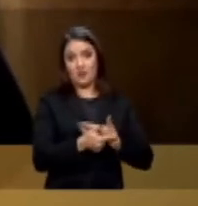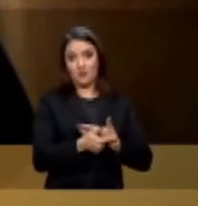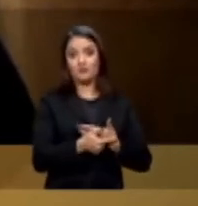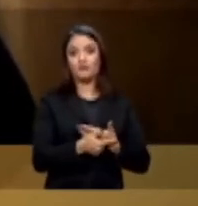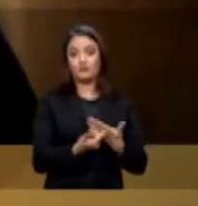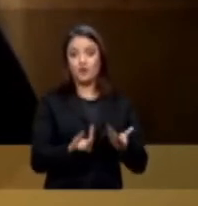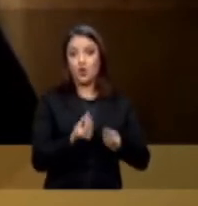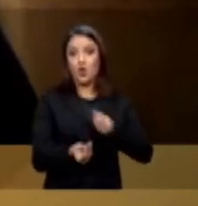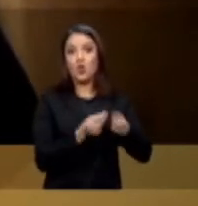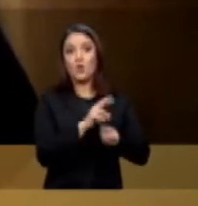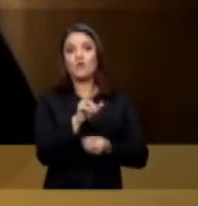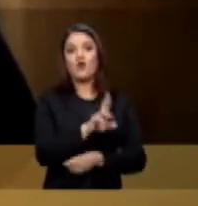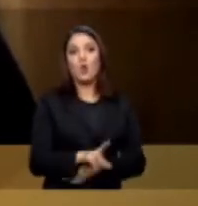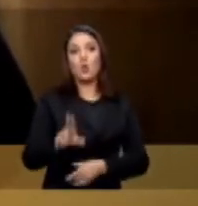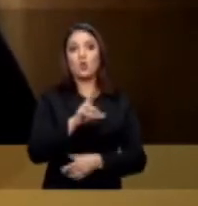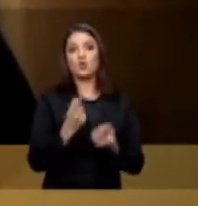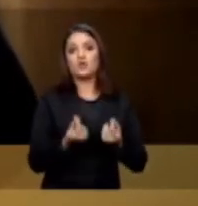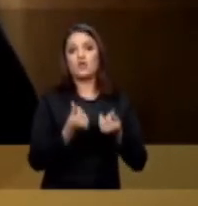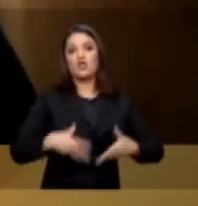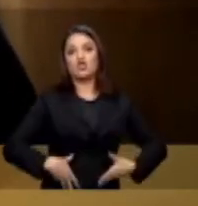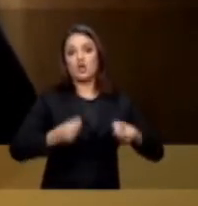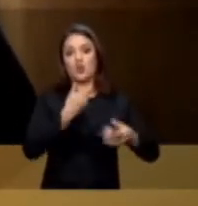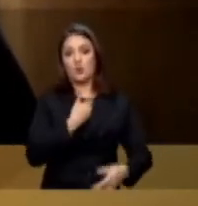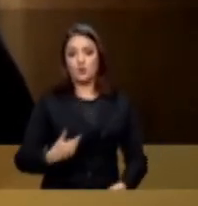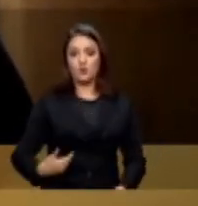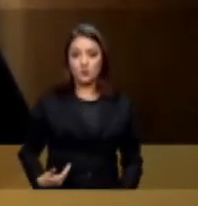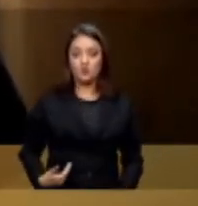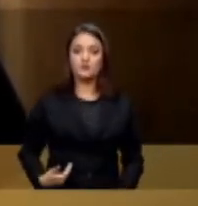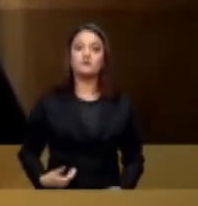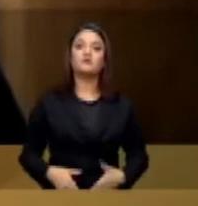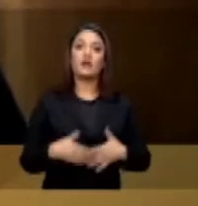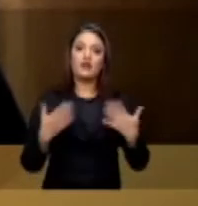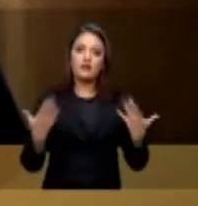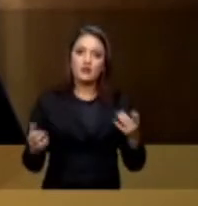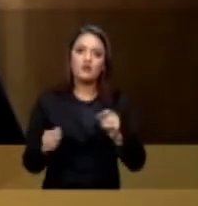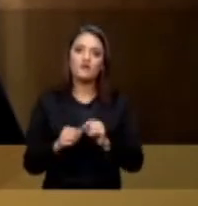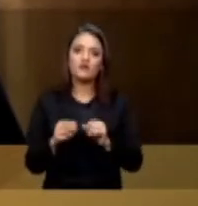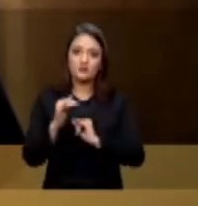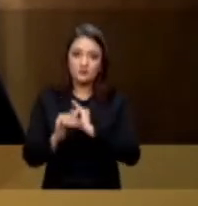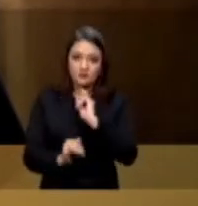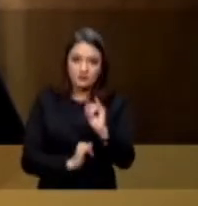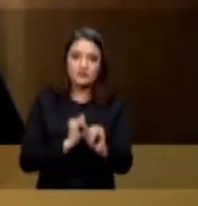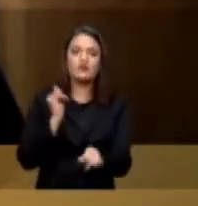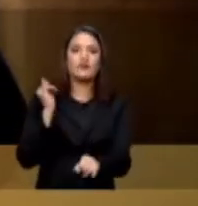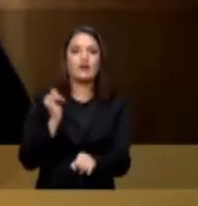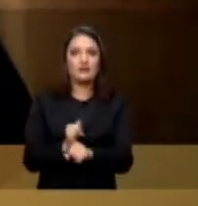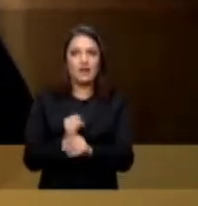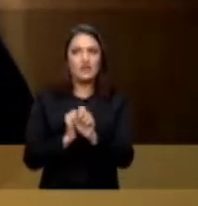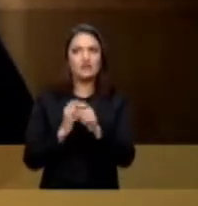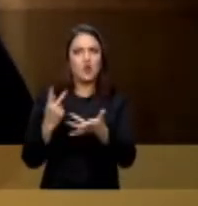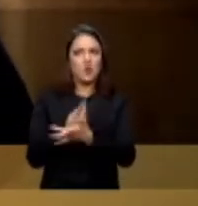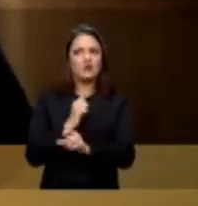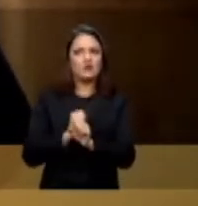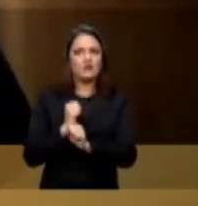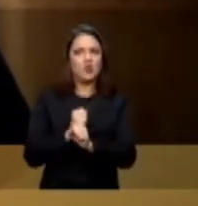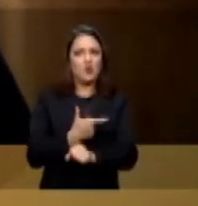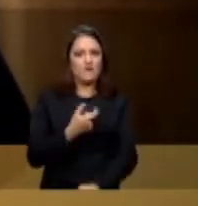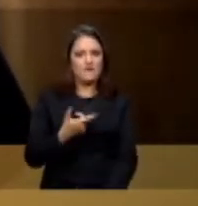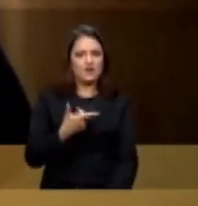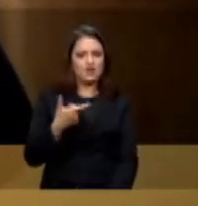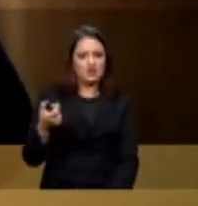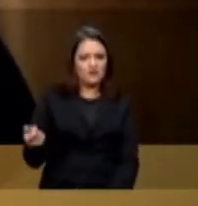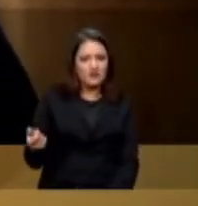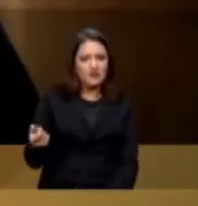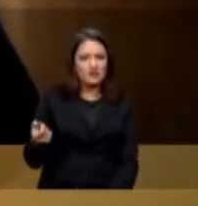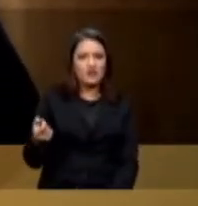de recursos públicos. É verdade, sim, o impulsionamento custou nas eleições de 2020, somente